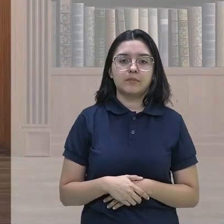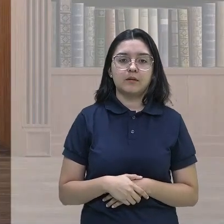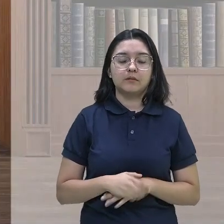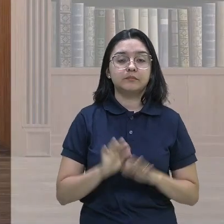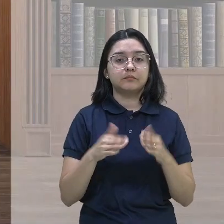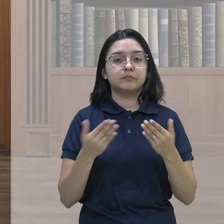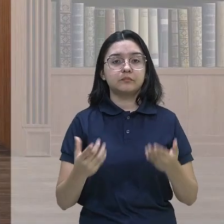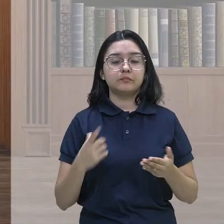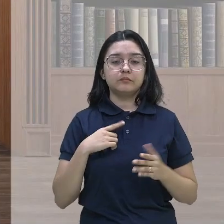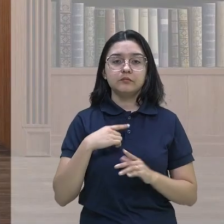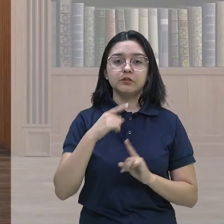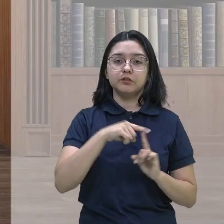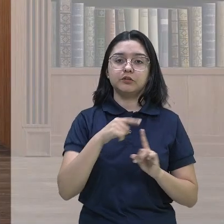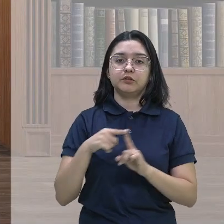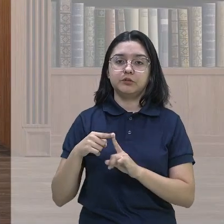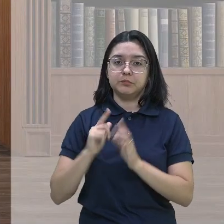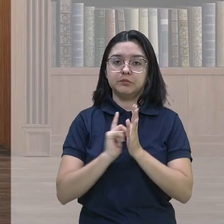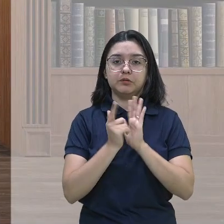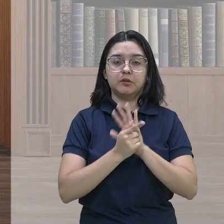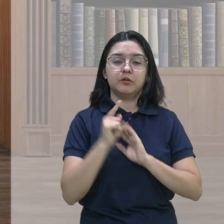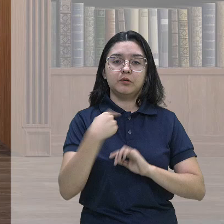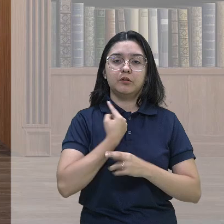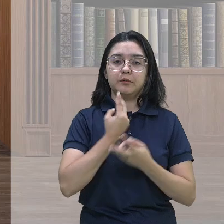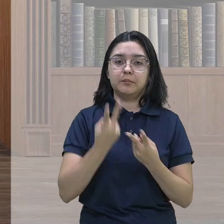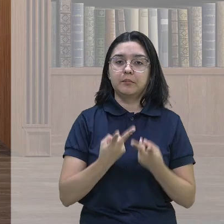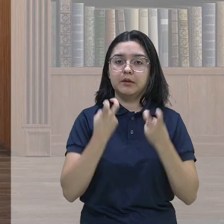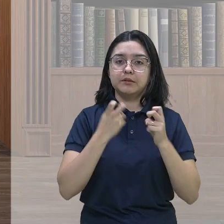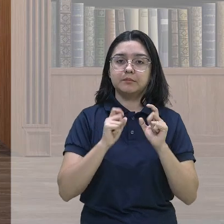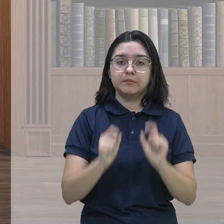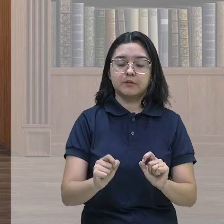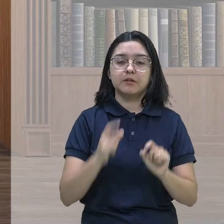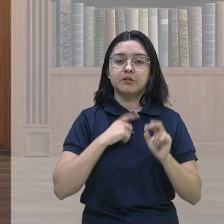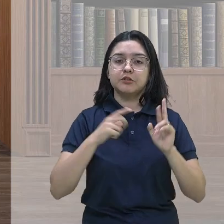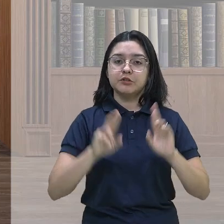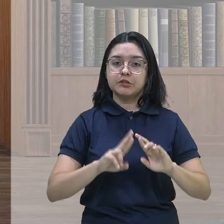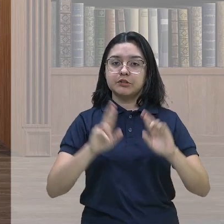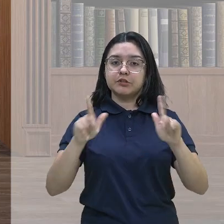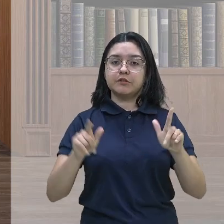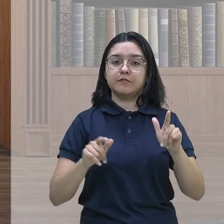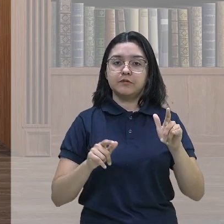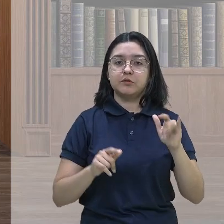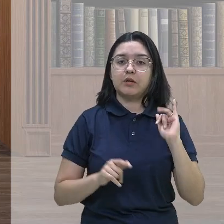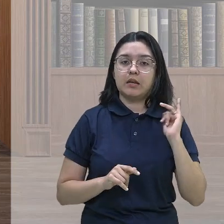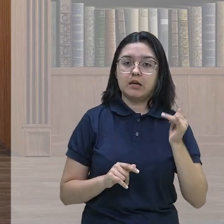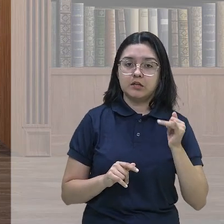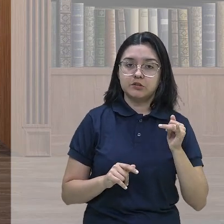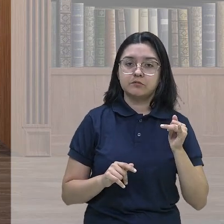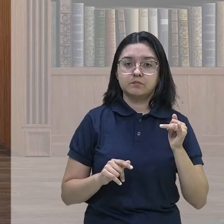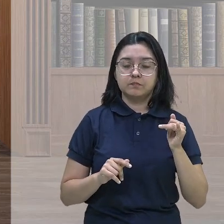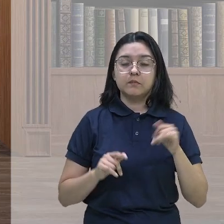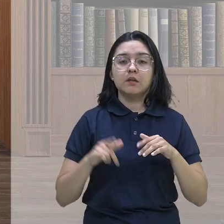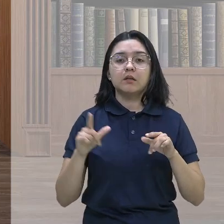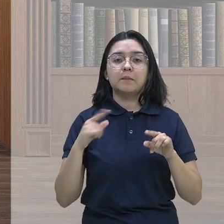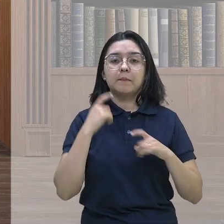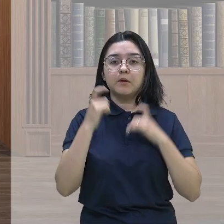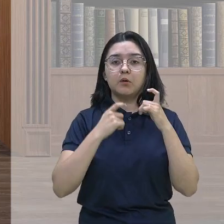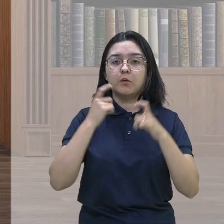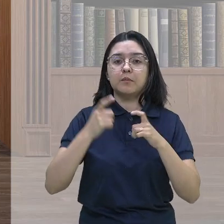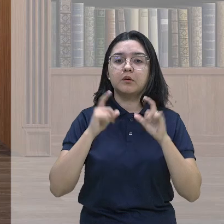Então, no gênero lírico, a gente já consegue perceber uma grande diferença do gênero narrativo. Já existe uma preocupação